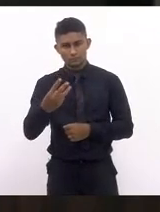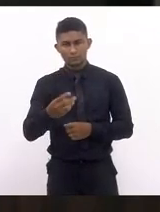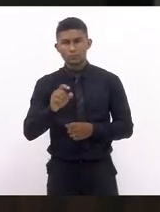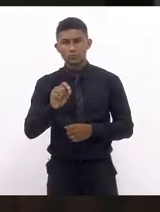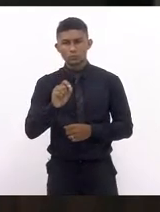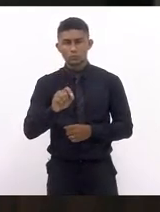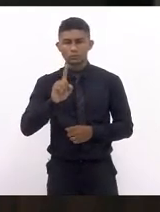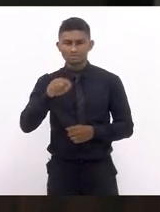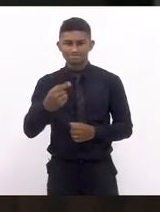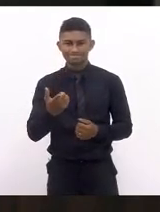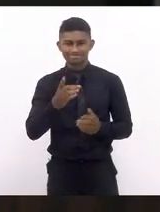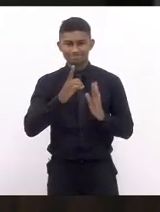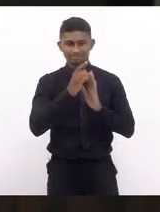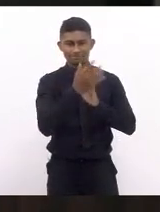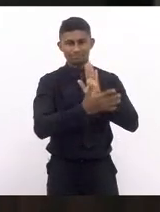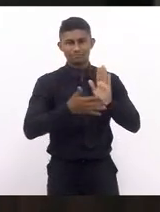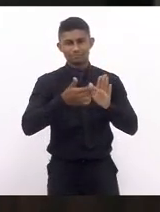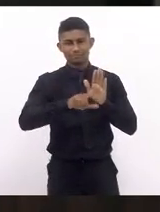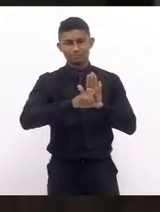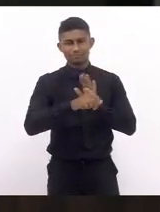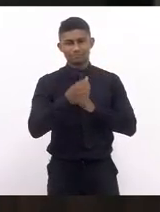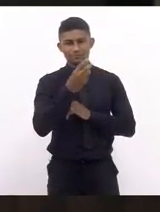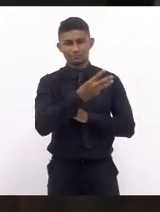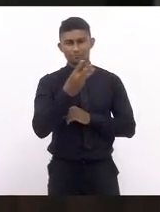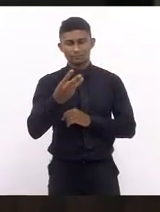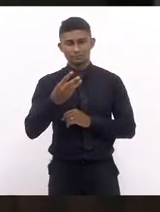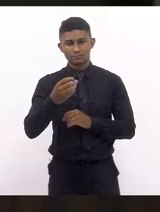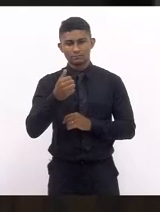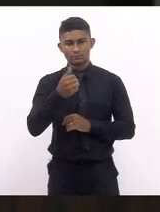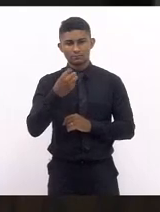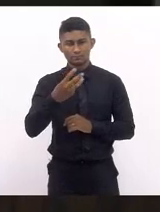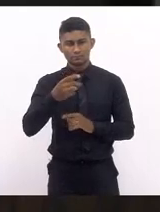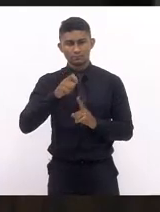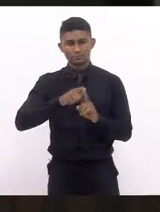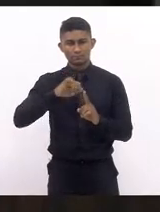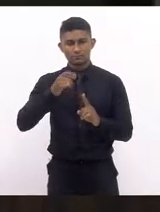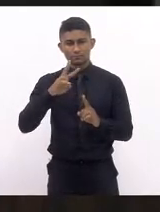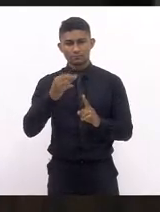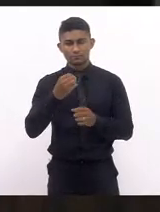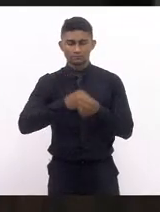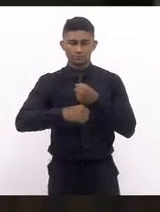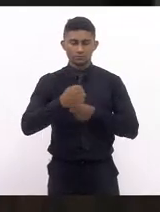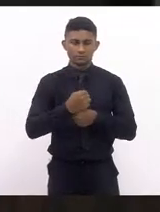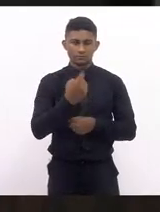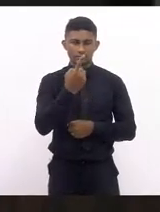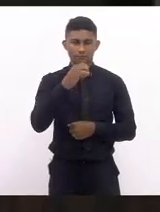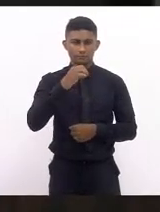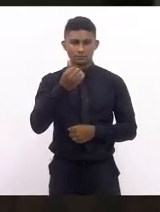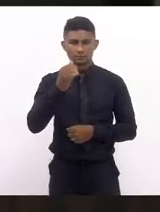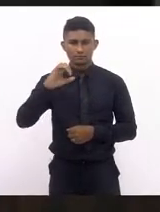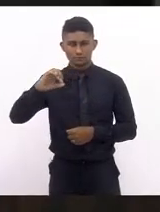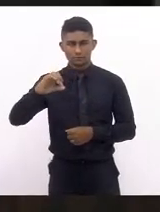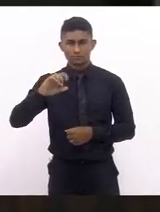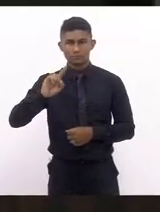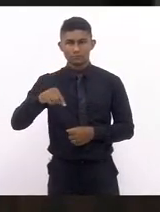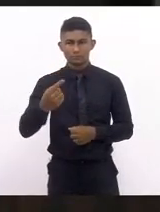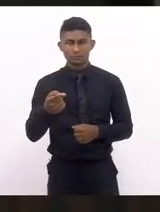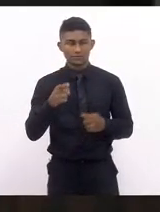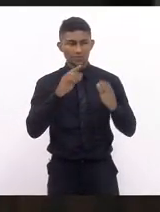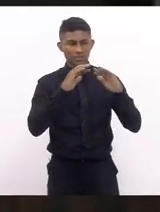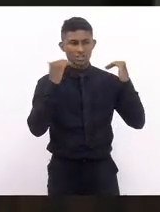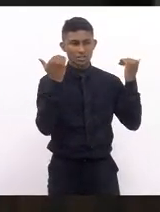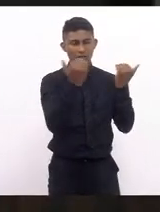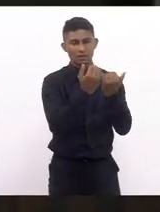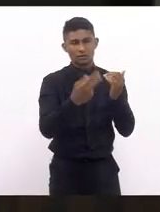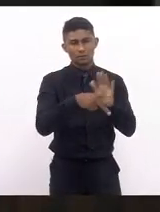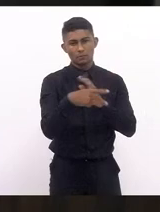que manthey dispositivo do decreto-lei 33 de 3 de junho de 69 nos casos que a administração dos estádios de propriedade do Estado